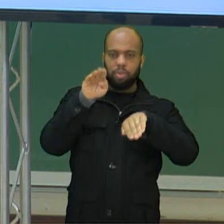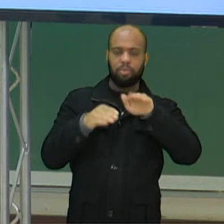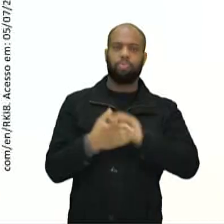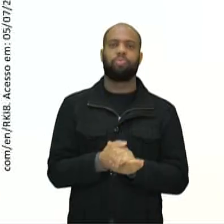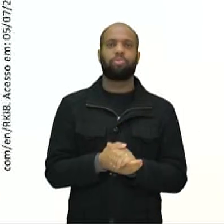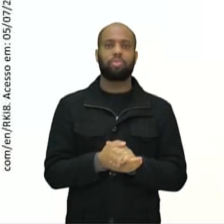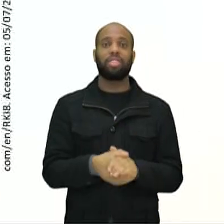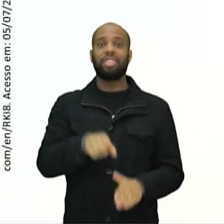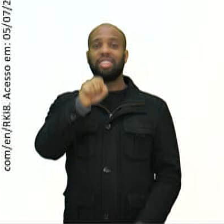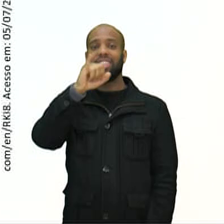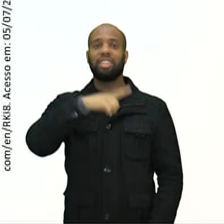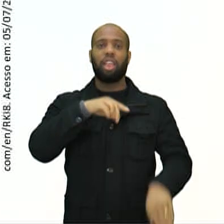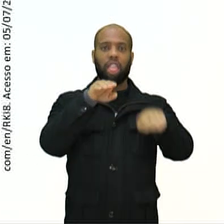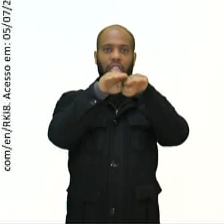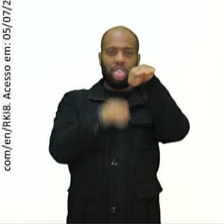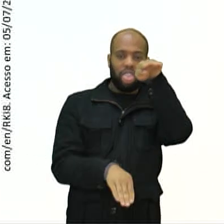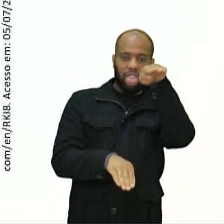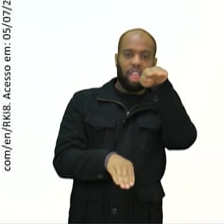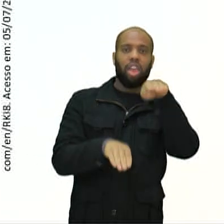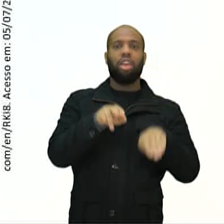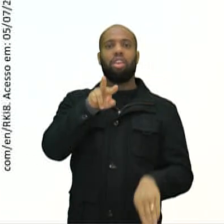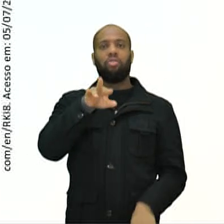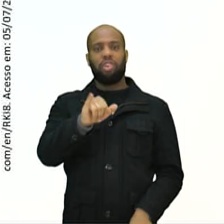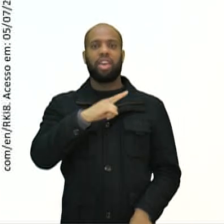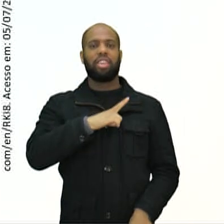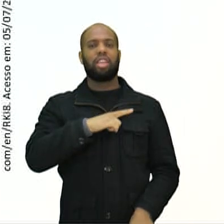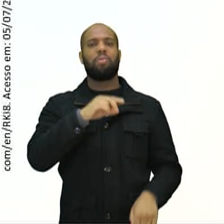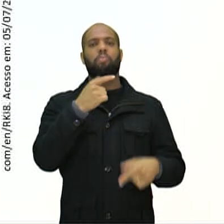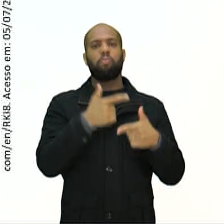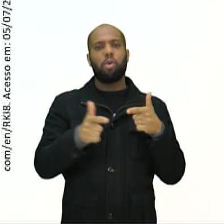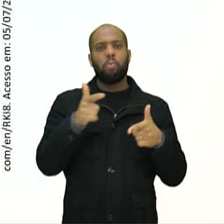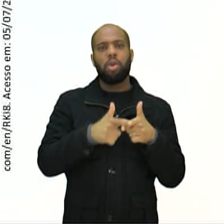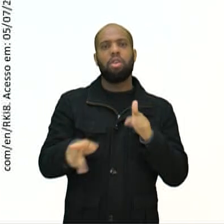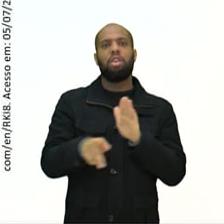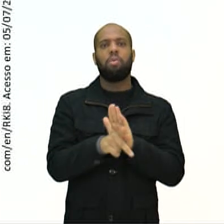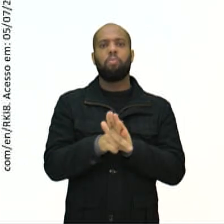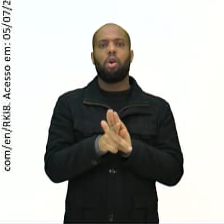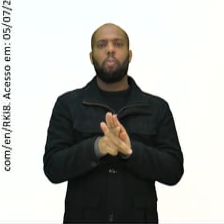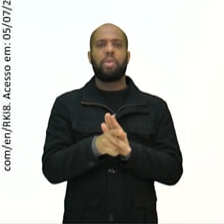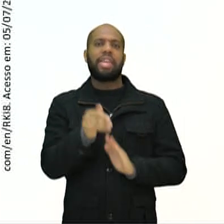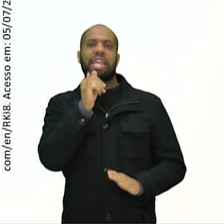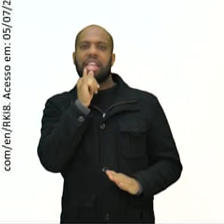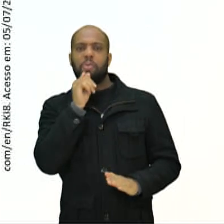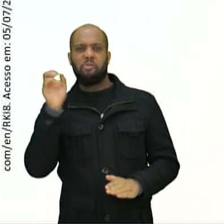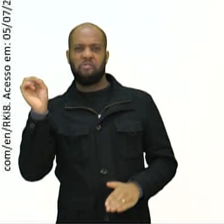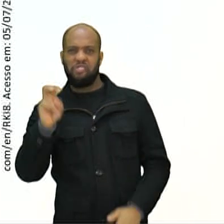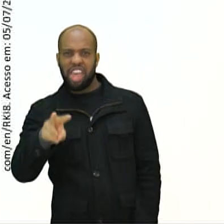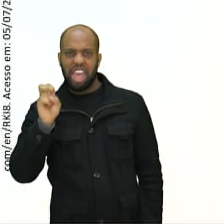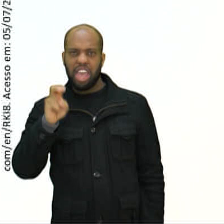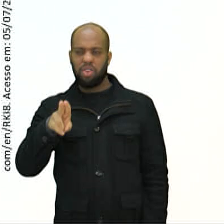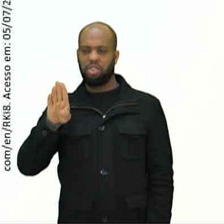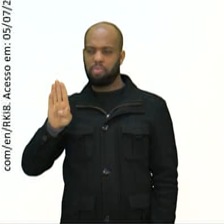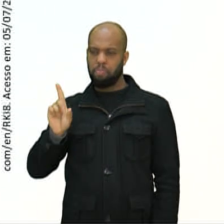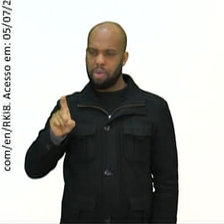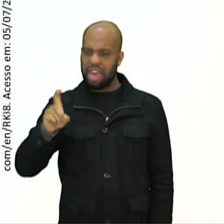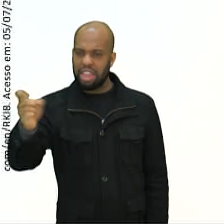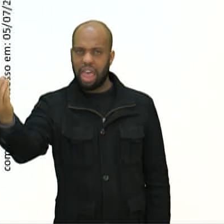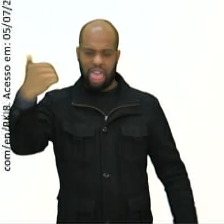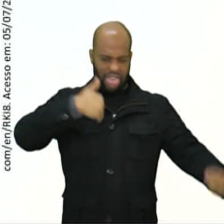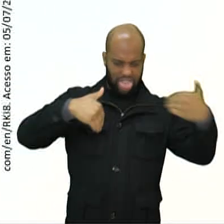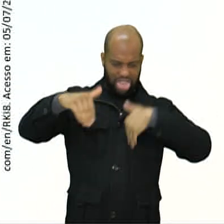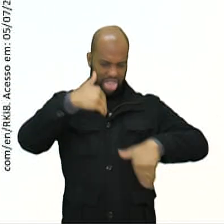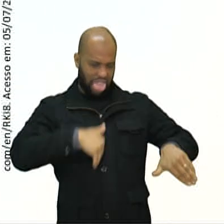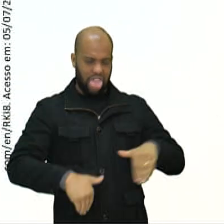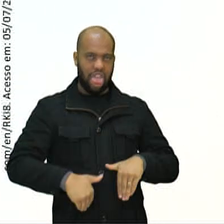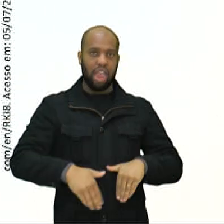E o desequilíbrio, ele aumenta a vulnerabilidade aos micro-organismos invasores. Esse desequilíbrio é gerado, por exemplo, quando você